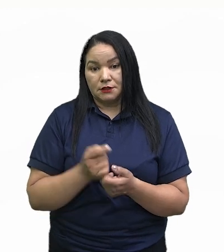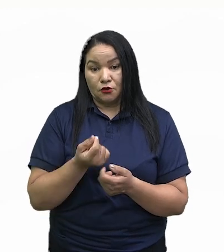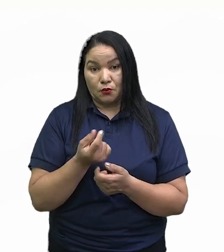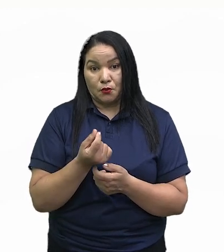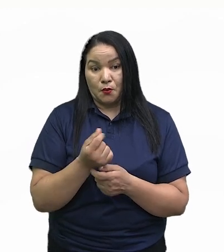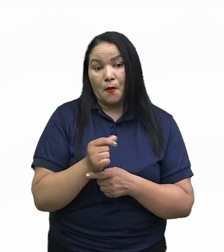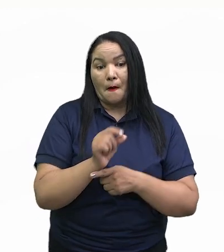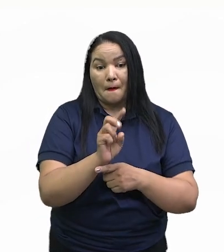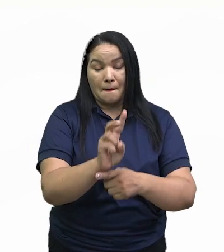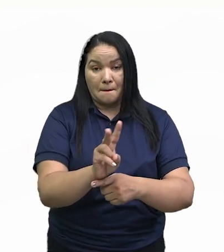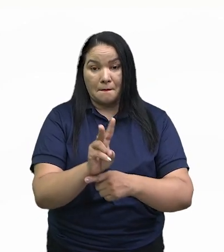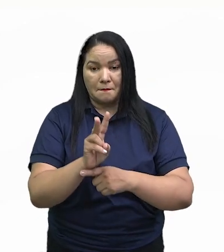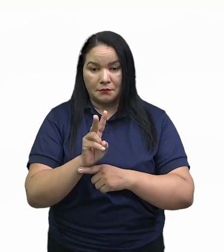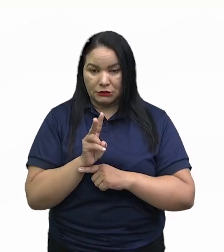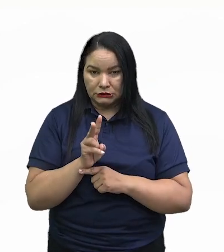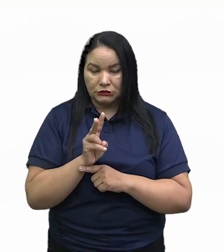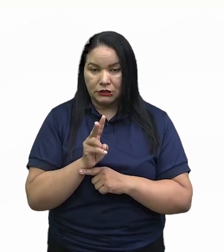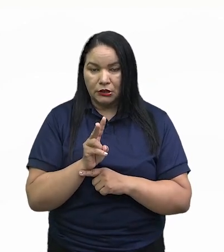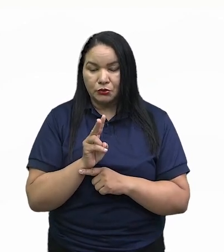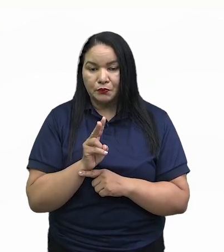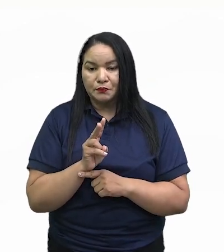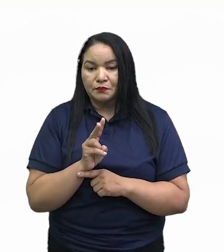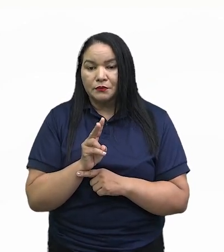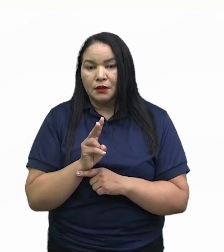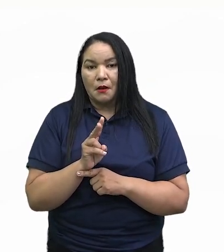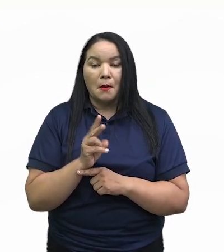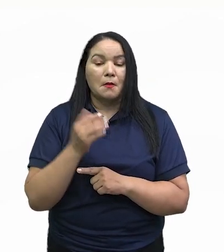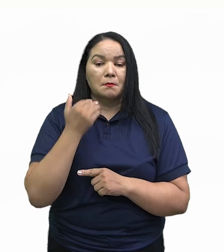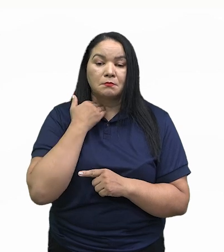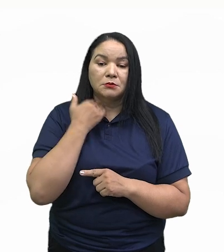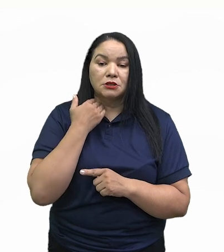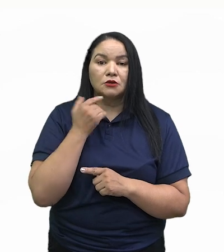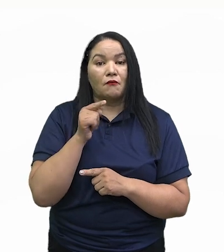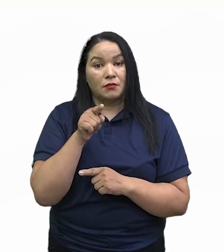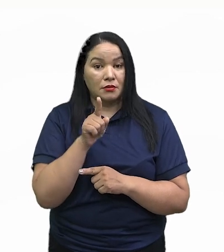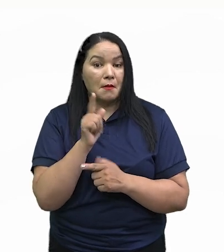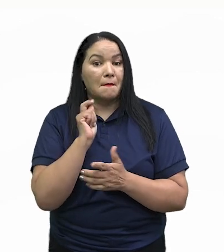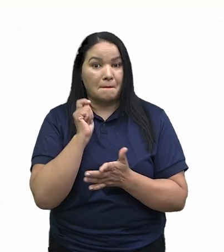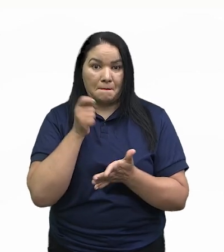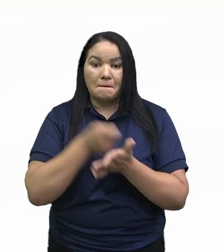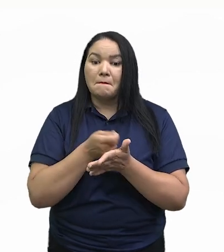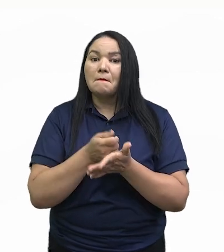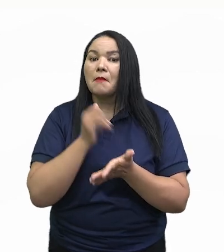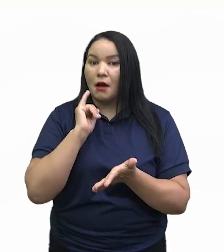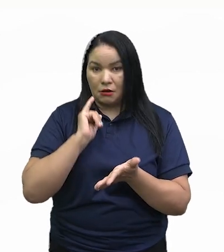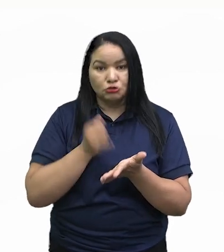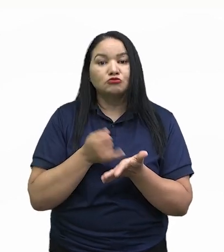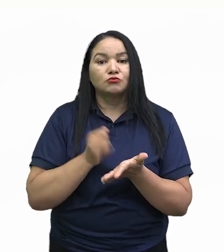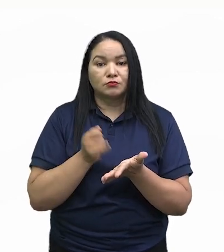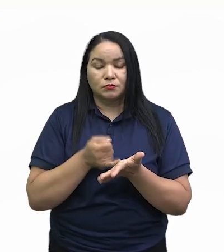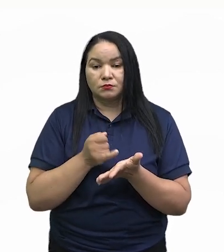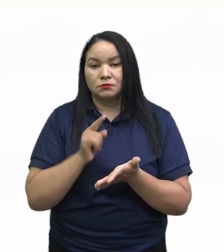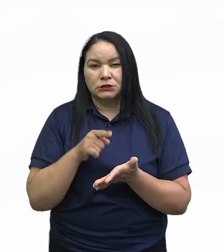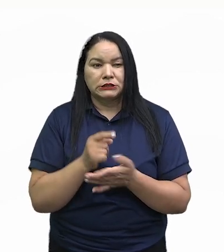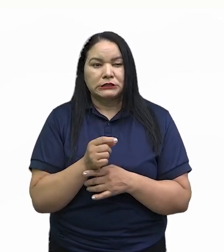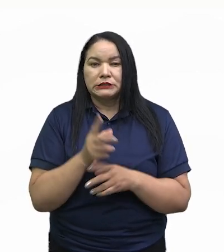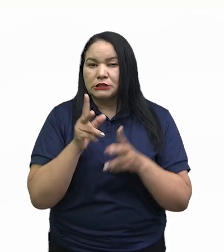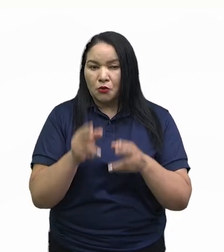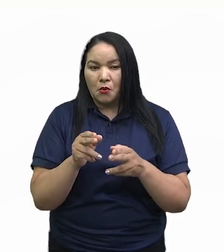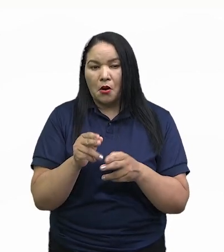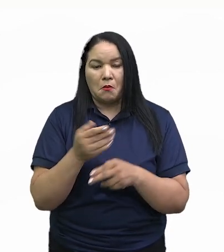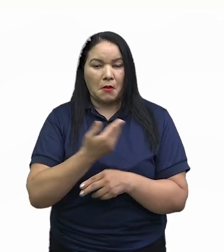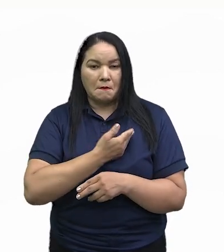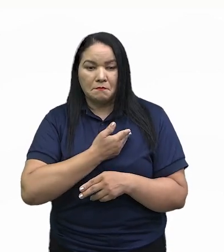dinheiro emprestado, tá? No banco, você paga juros. Igual quando você pega aí dinheiro emprestado